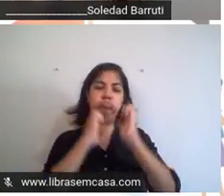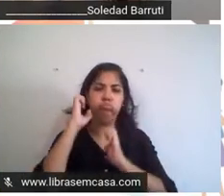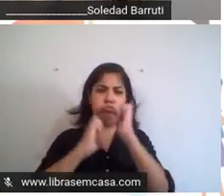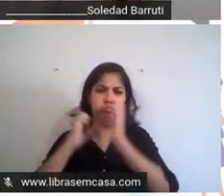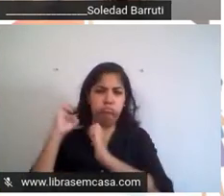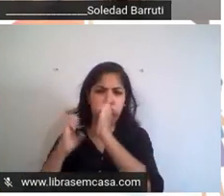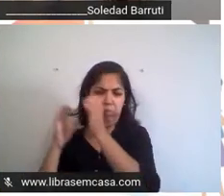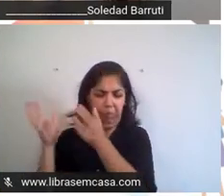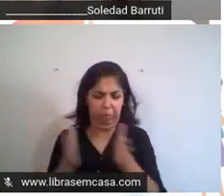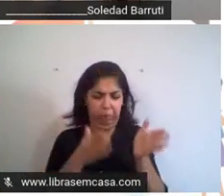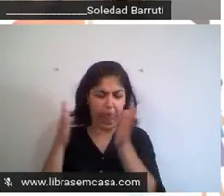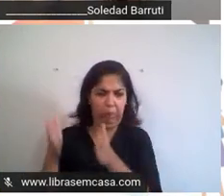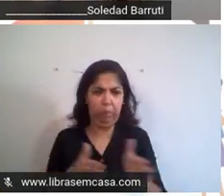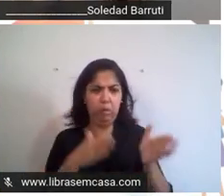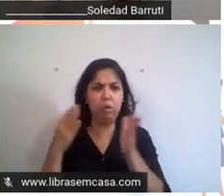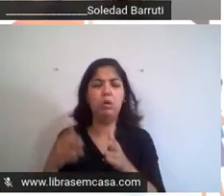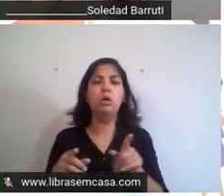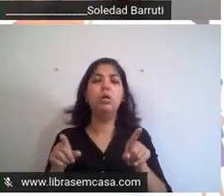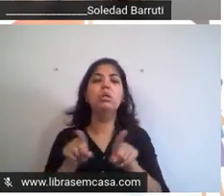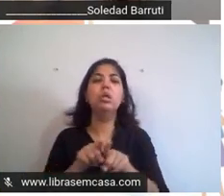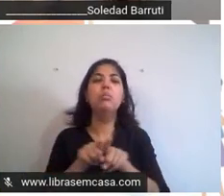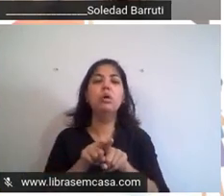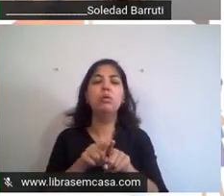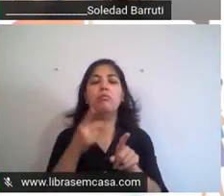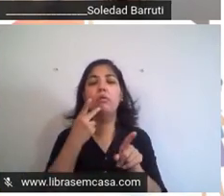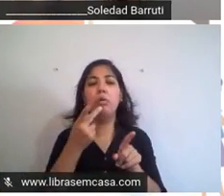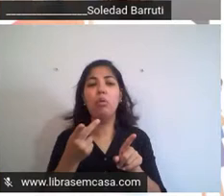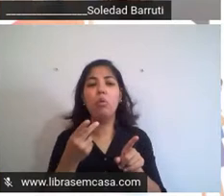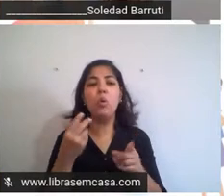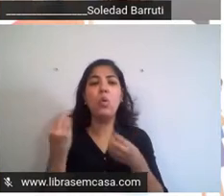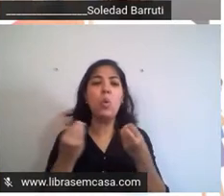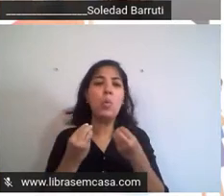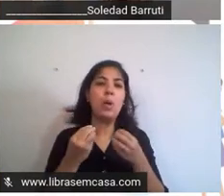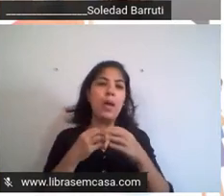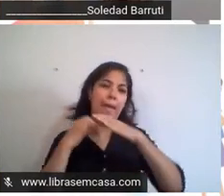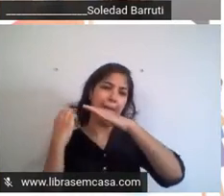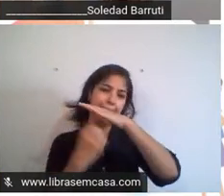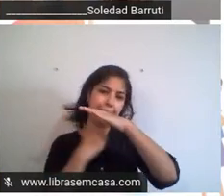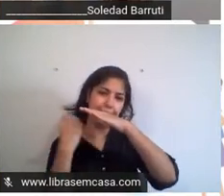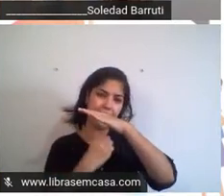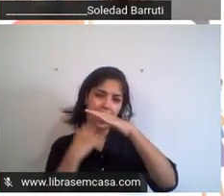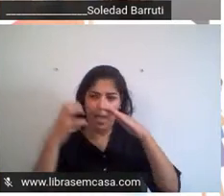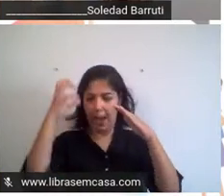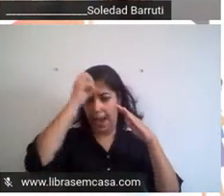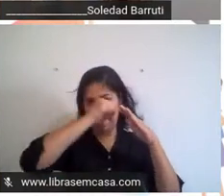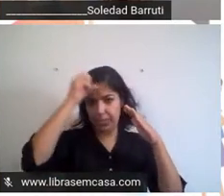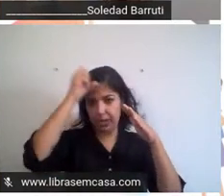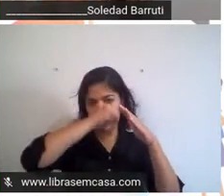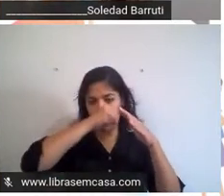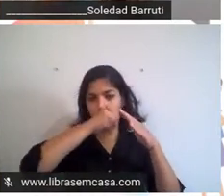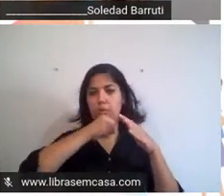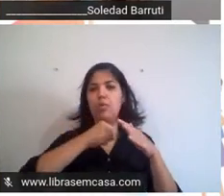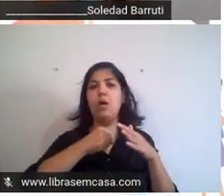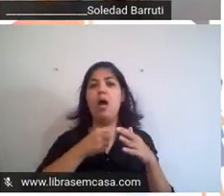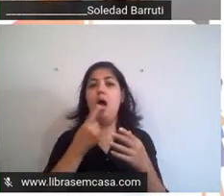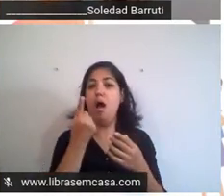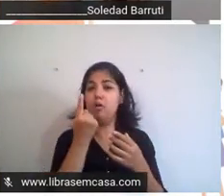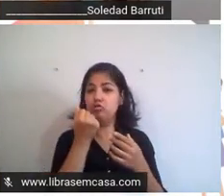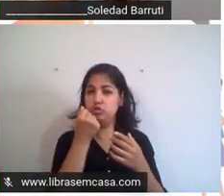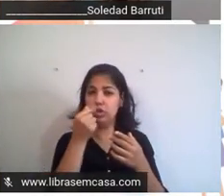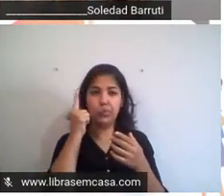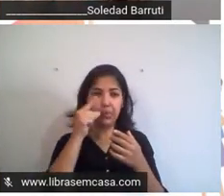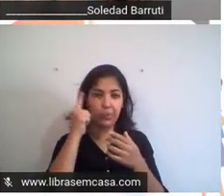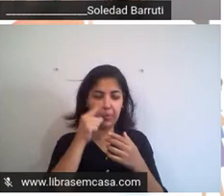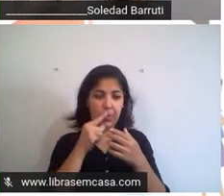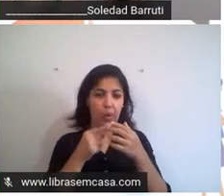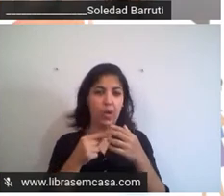uma coisa que é sobre como as empresas, as corporações, aprenderam a lucrar com as pandemias que elas próprias estão criando, né? Então, ele